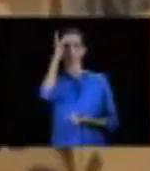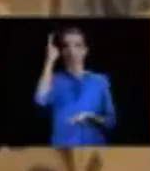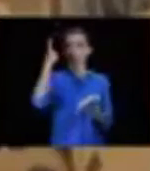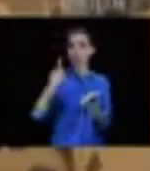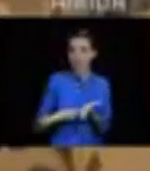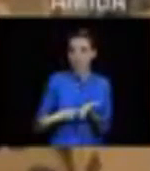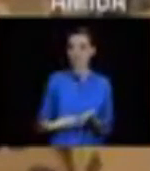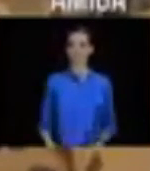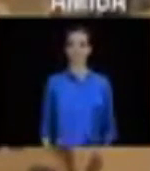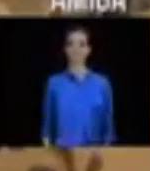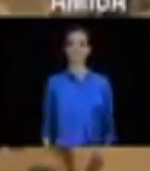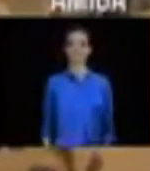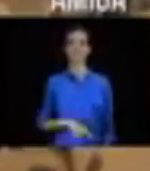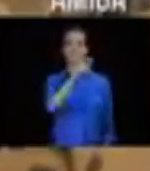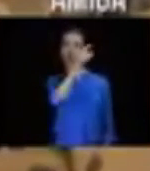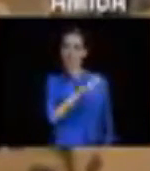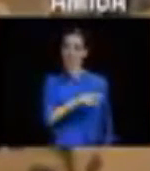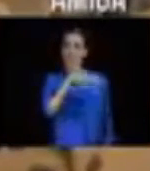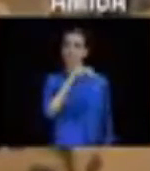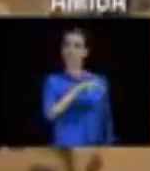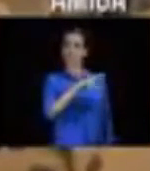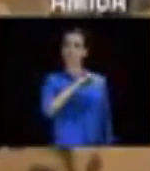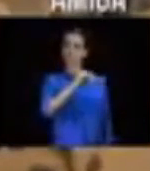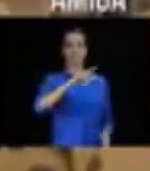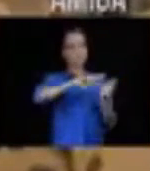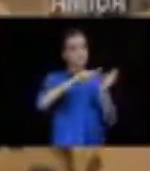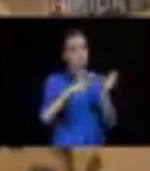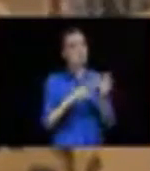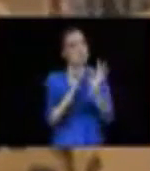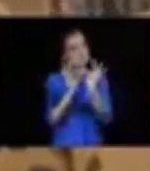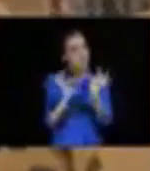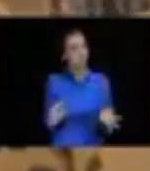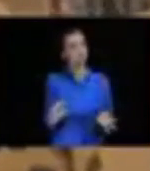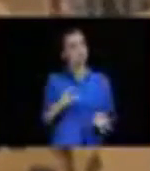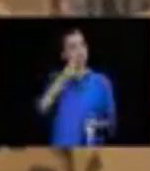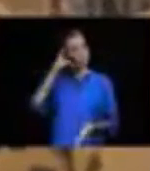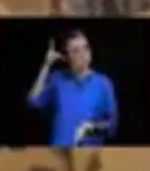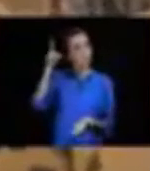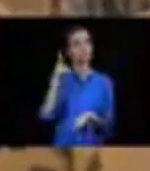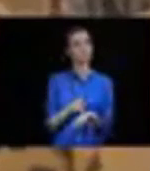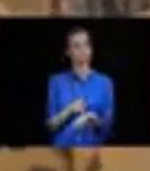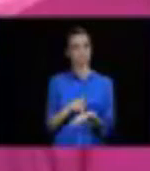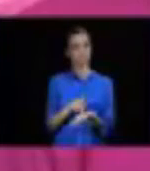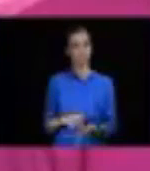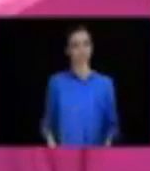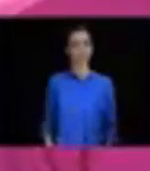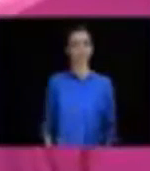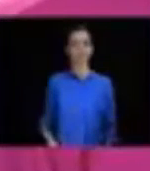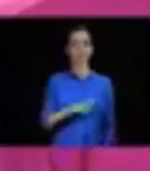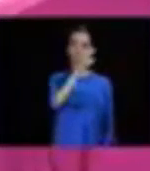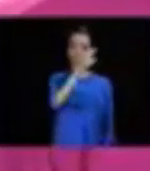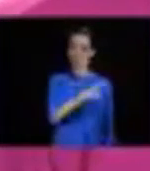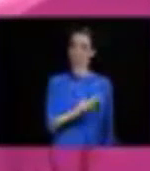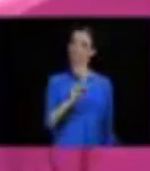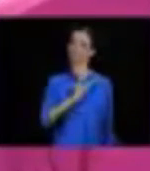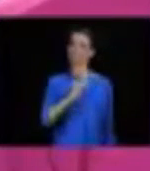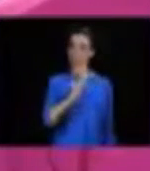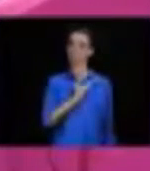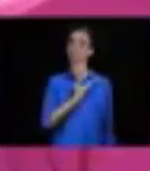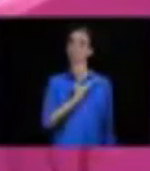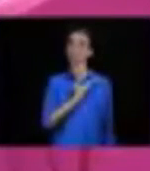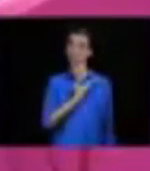aniversário. Ele é um sinônimo de simplicidade, de honestidade. Amizade.